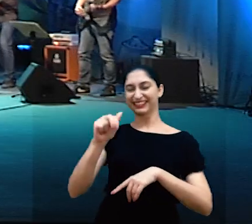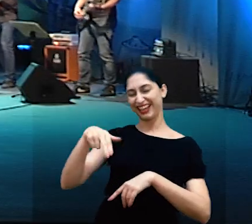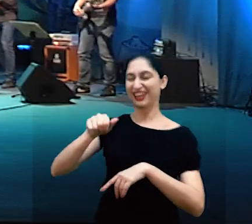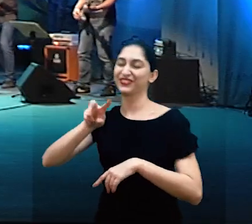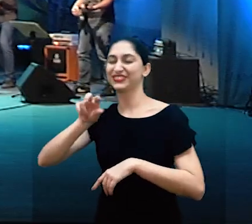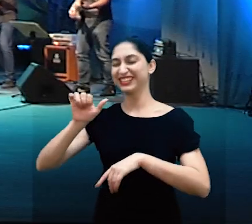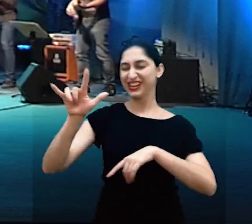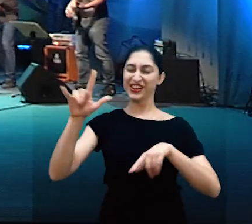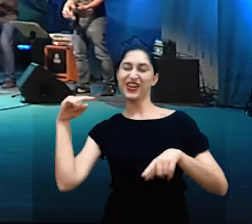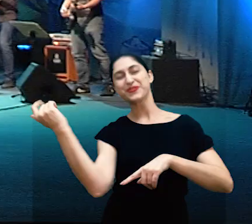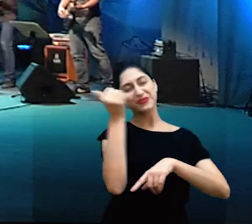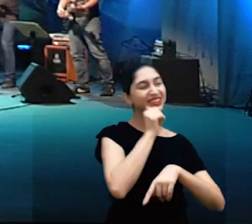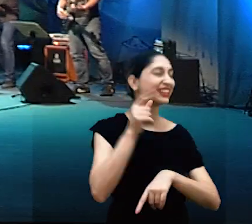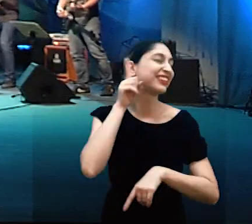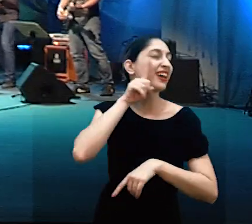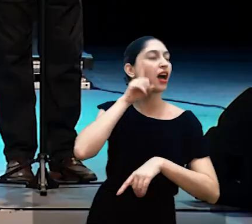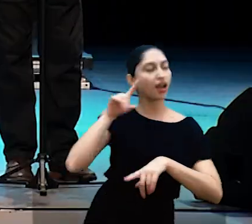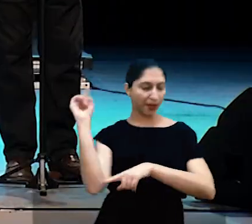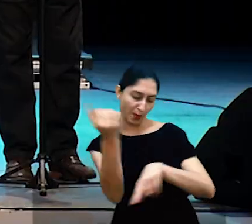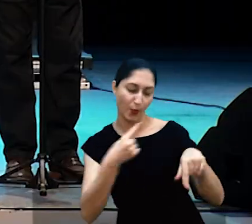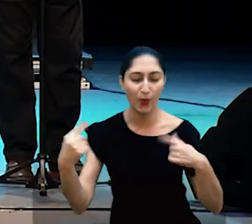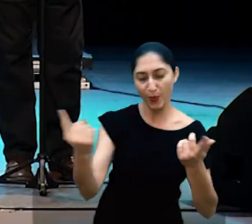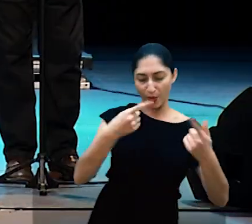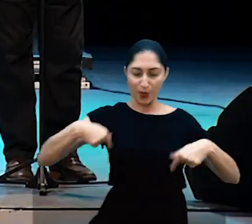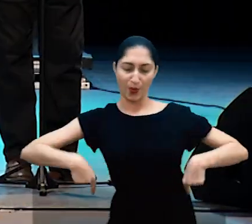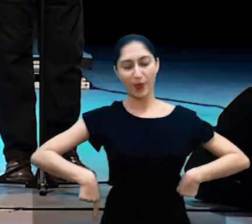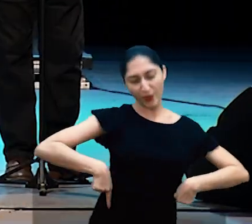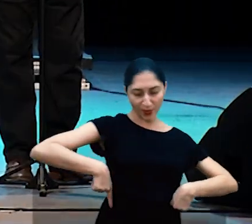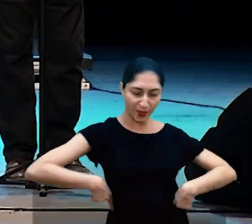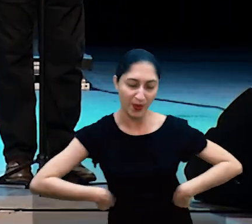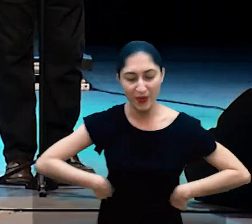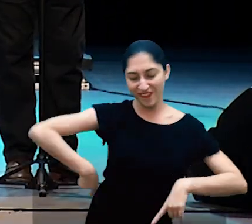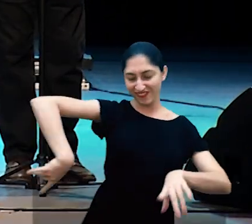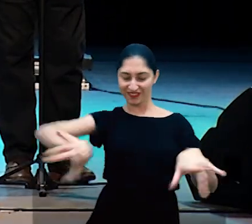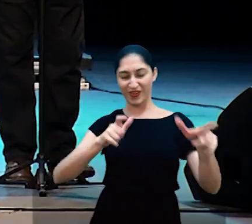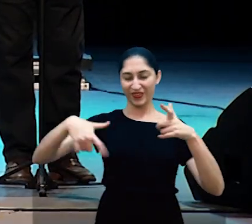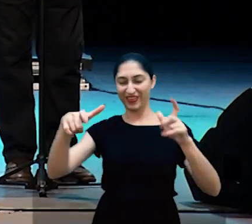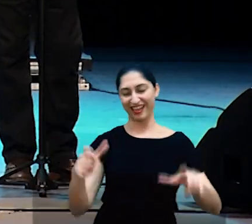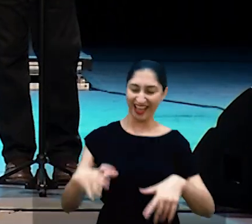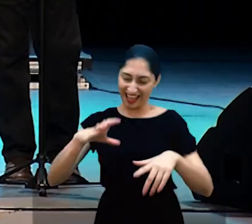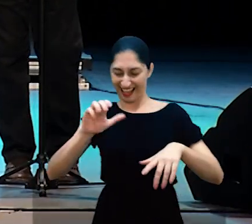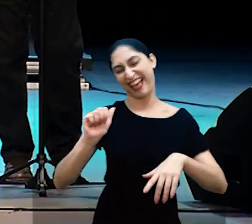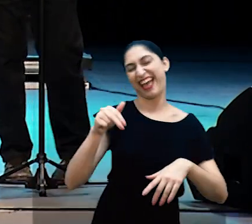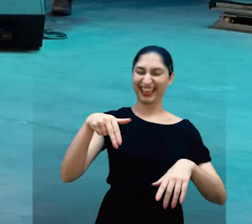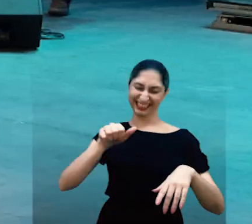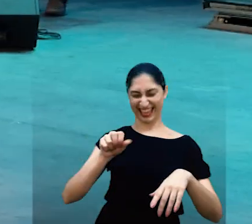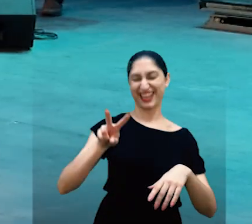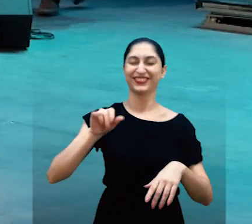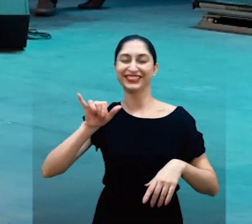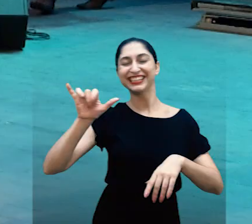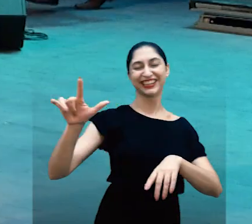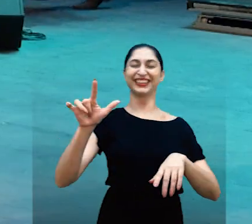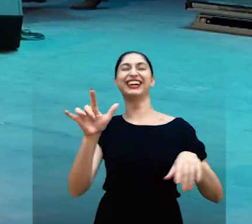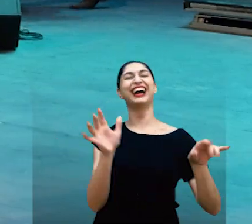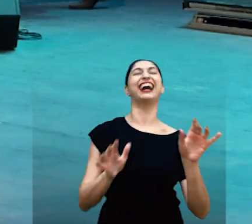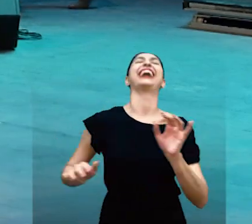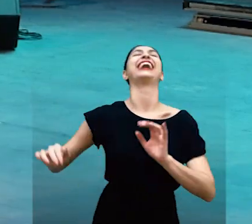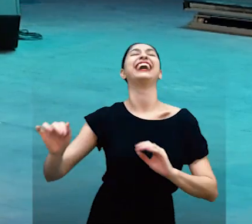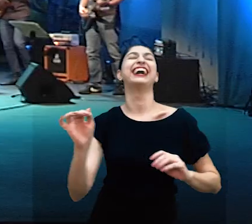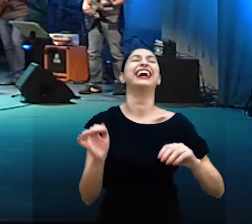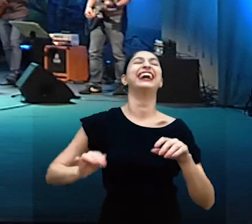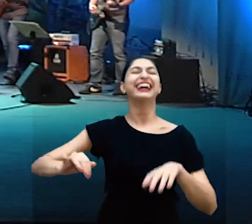canavial. Roda morena, vem rolar nas cadeiras, ruliça, bambeira na cana do canavial. Oi!